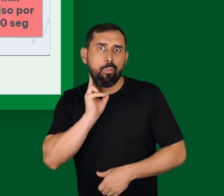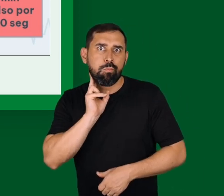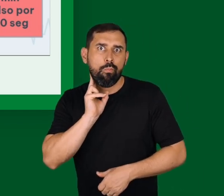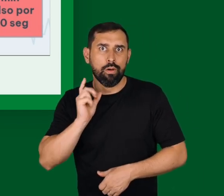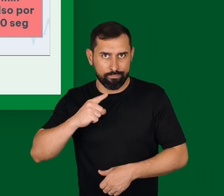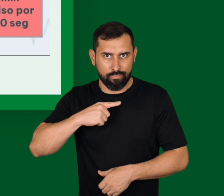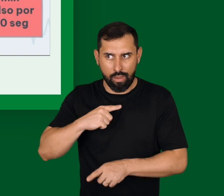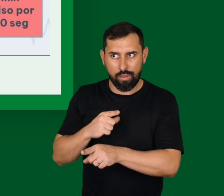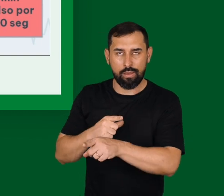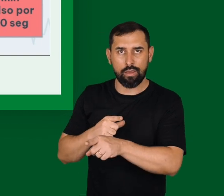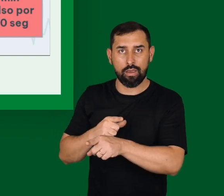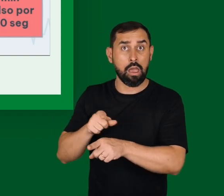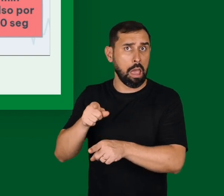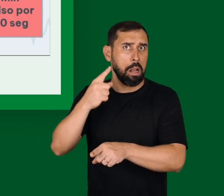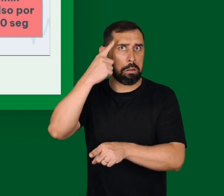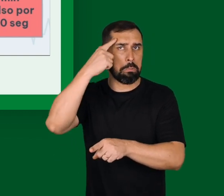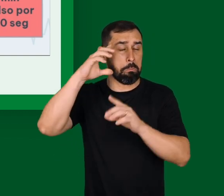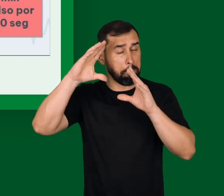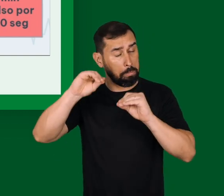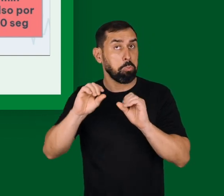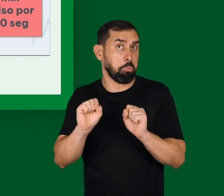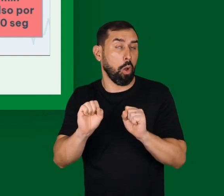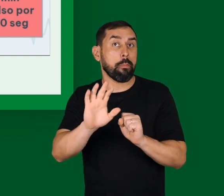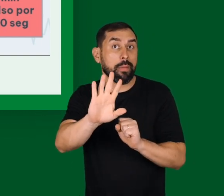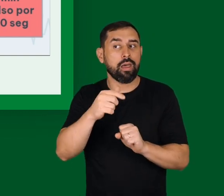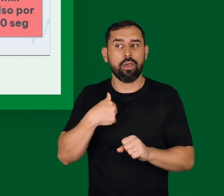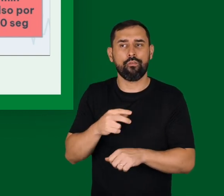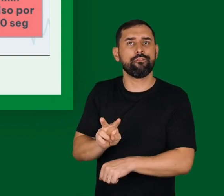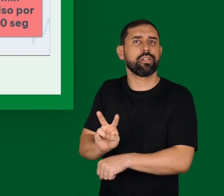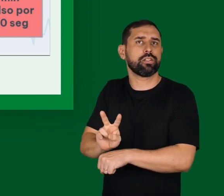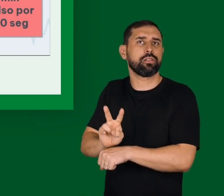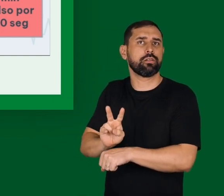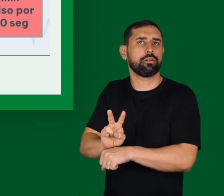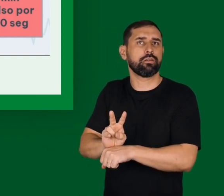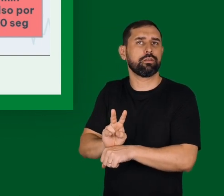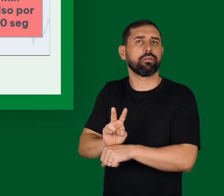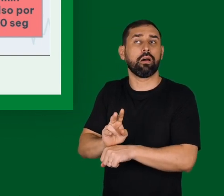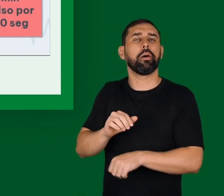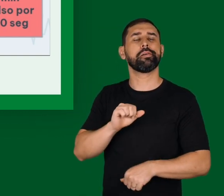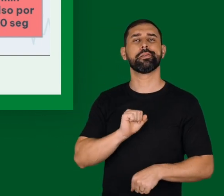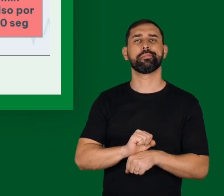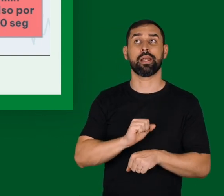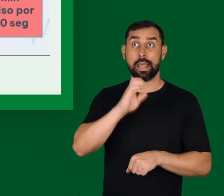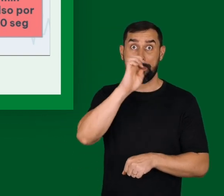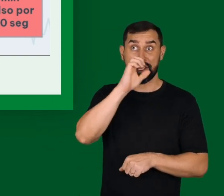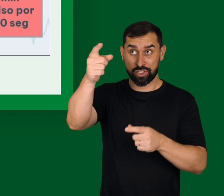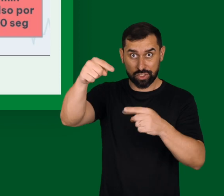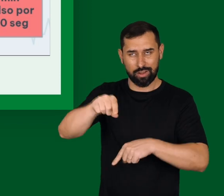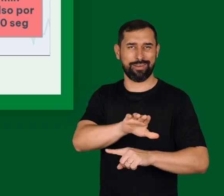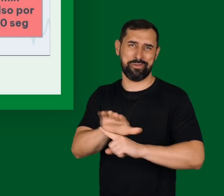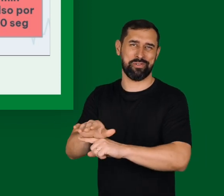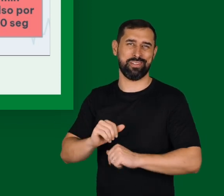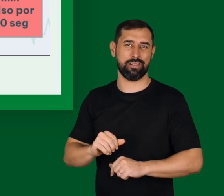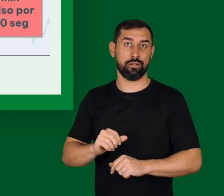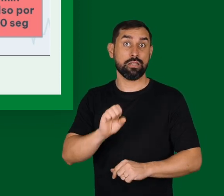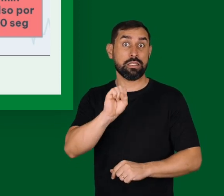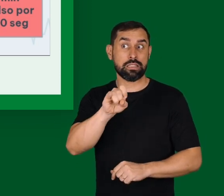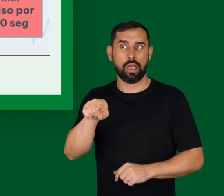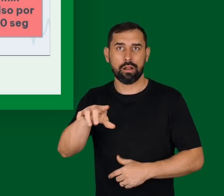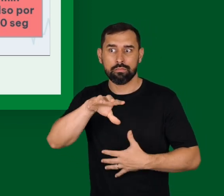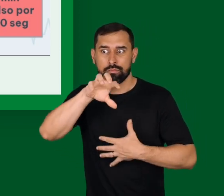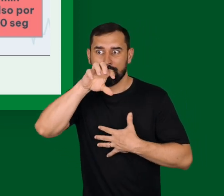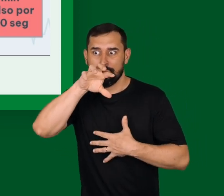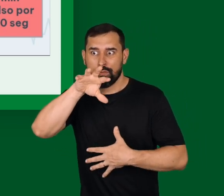e presença de pulso cheio, mesmo que ela esteja desacordada, a gente pode vigiar e esperar a emergência. Se a criança